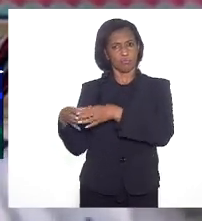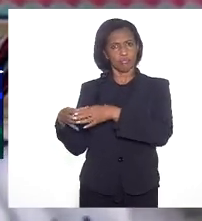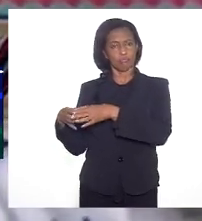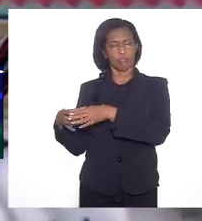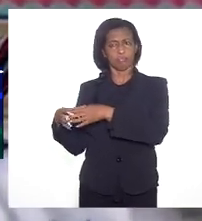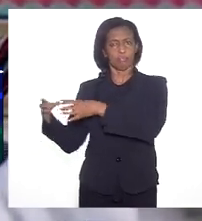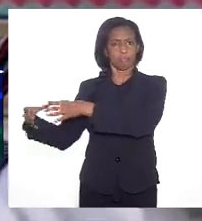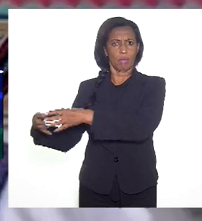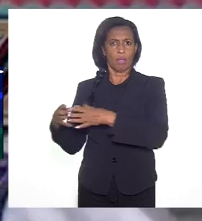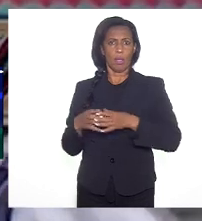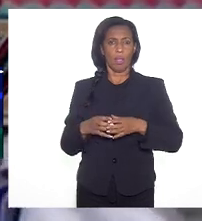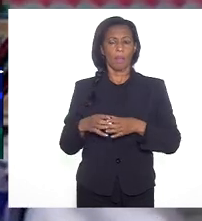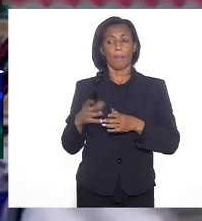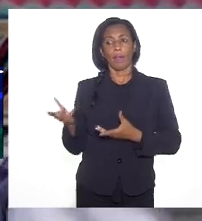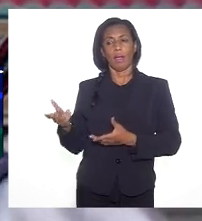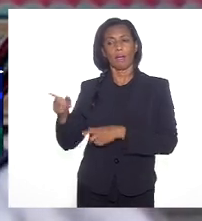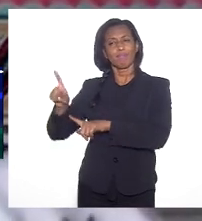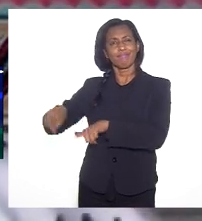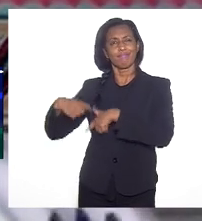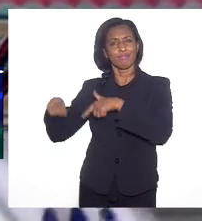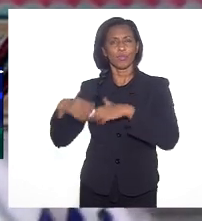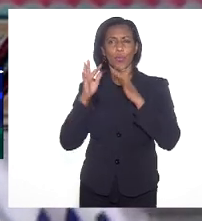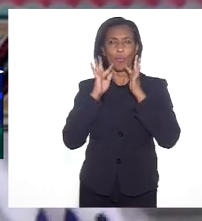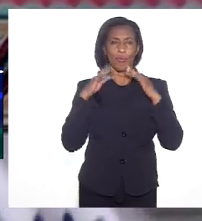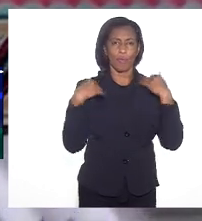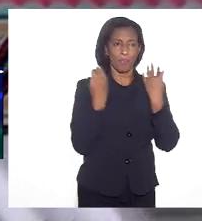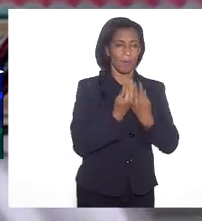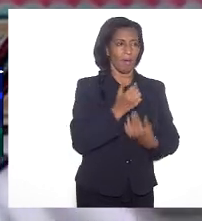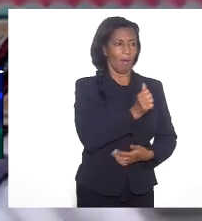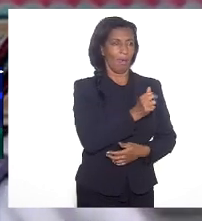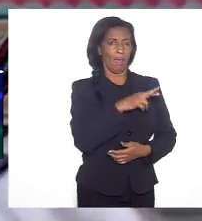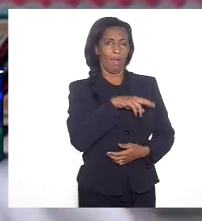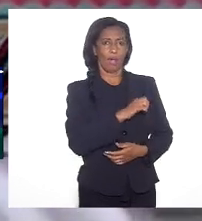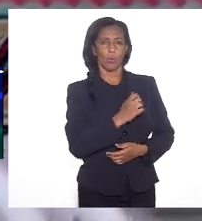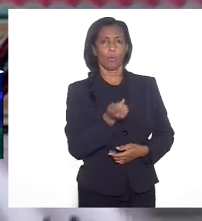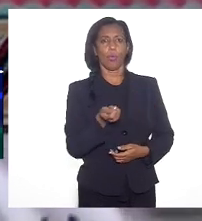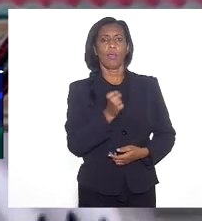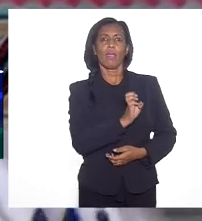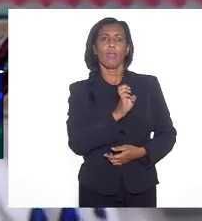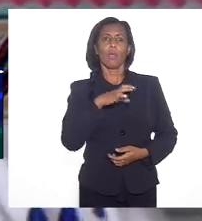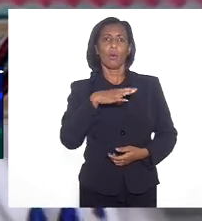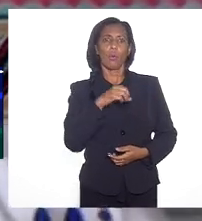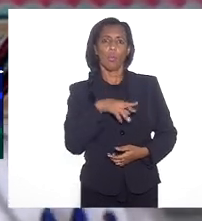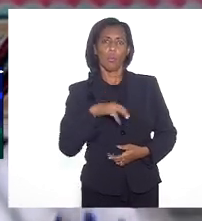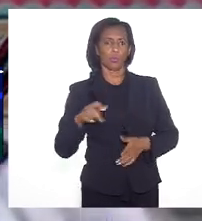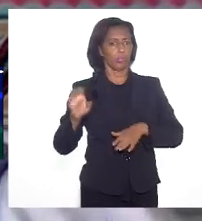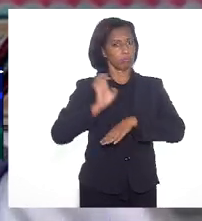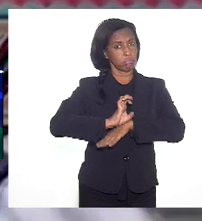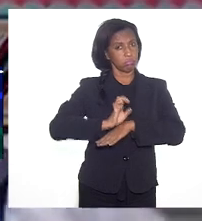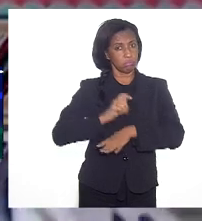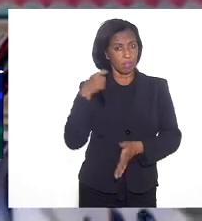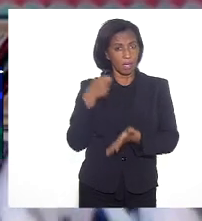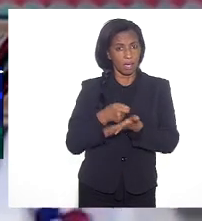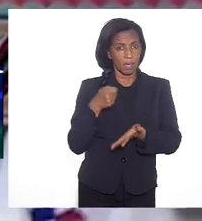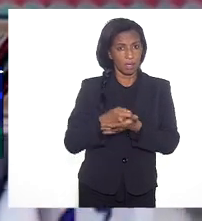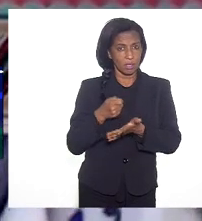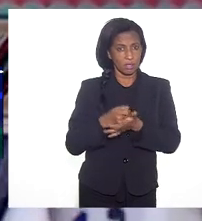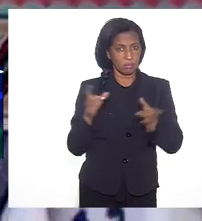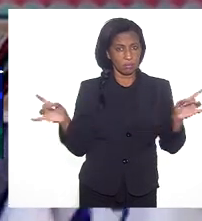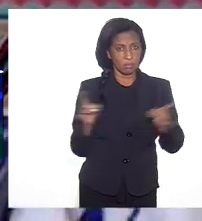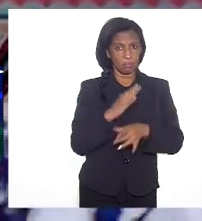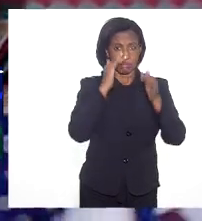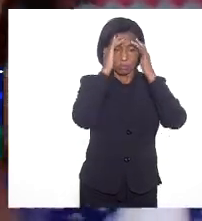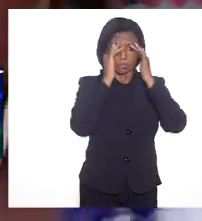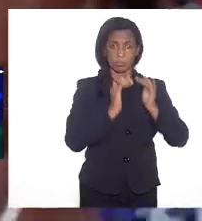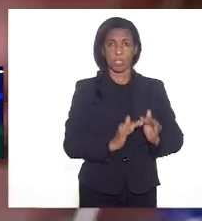principalmente para a agricultura familiar para a agroecologia no estado a gente precisa garantir que seja cumprida